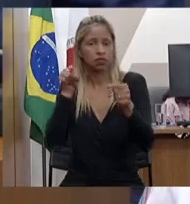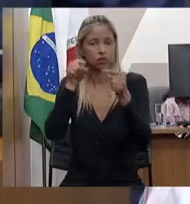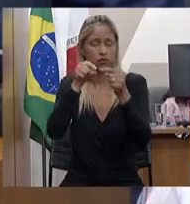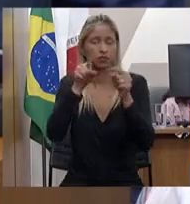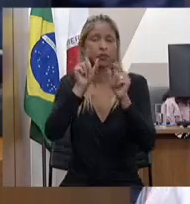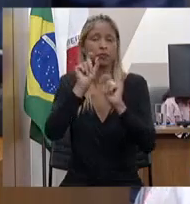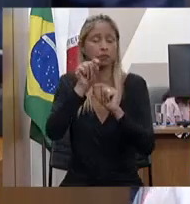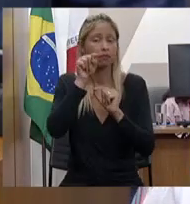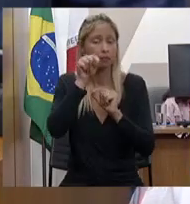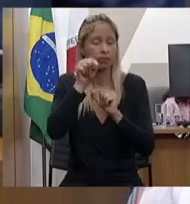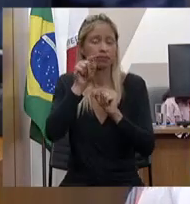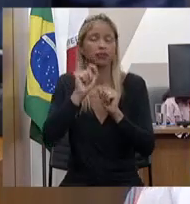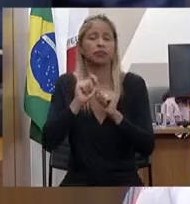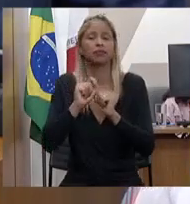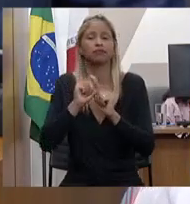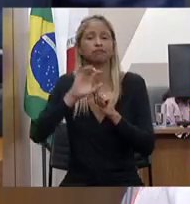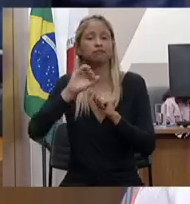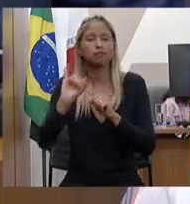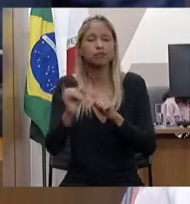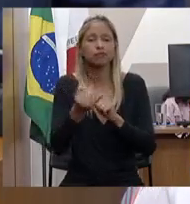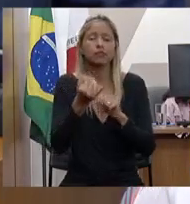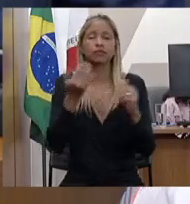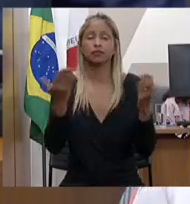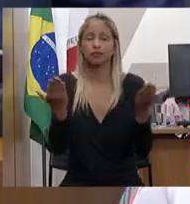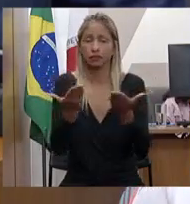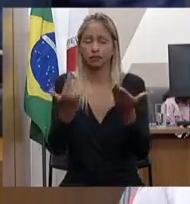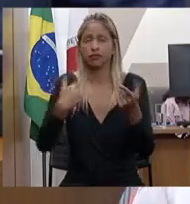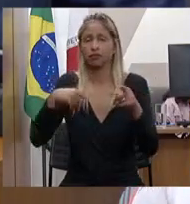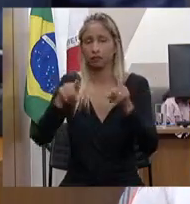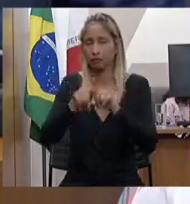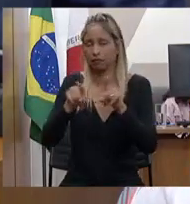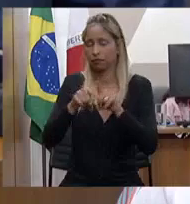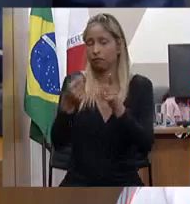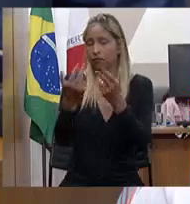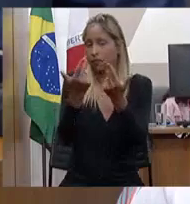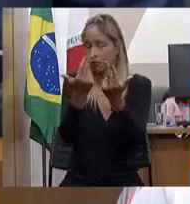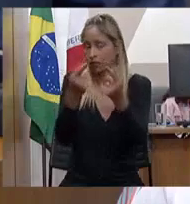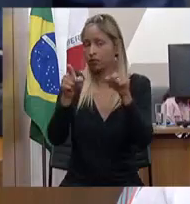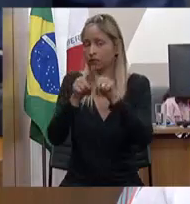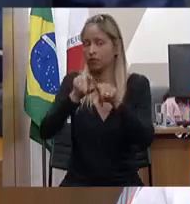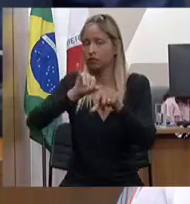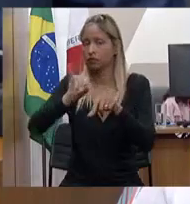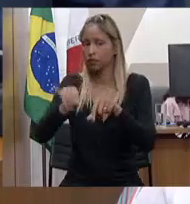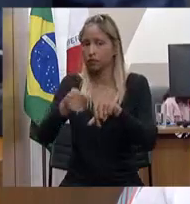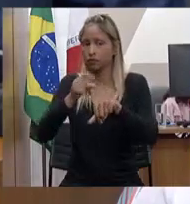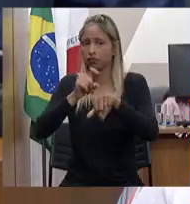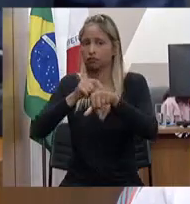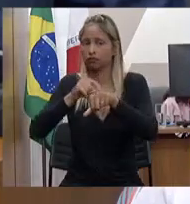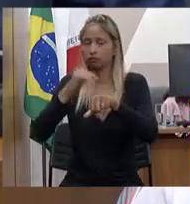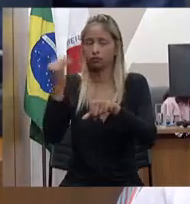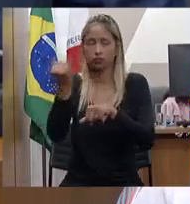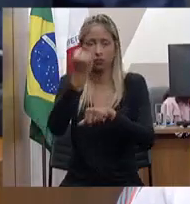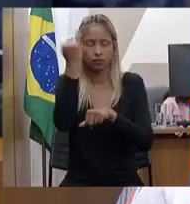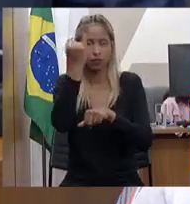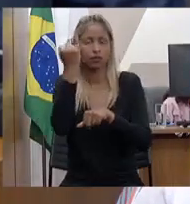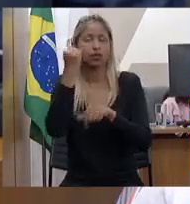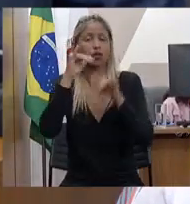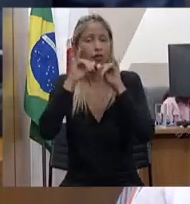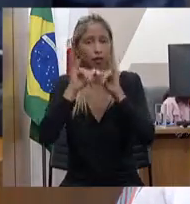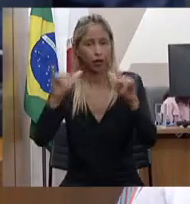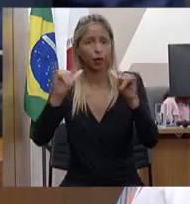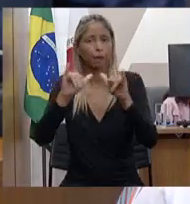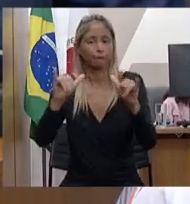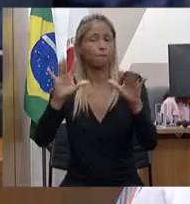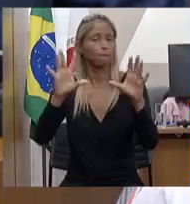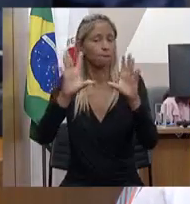gostaria de dizer para vocês que aproveitem porque eu também irei aproveitar neste momento crucial que eu tenho para dizer no